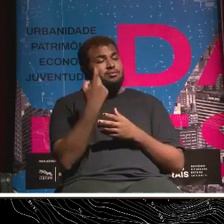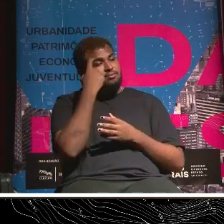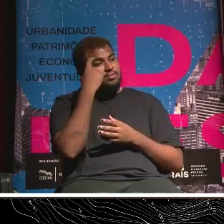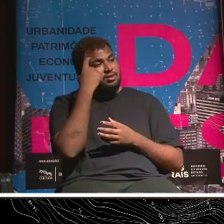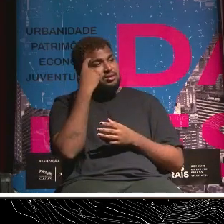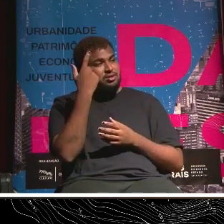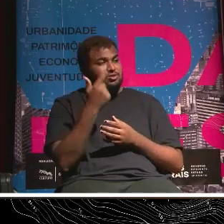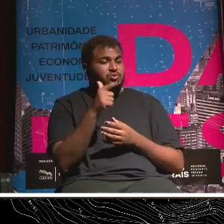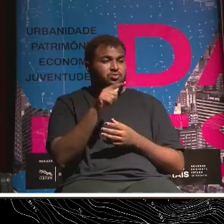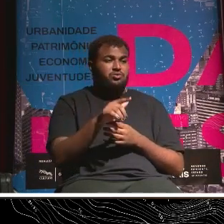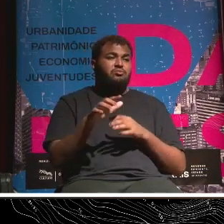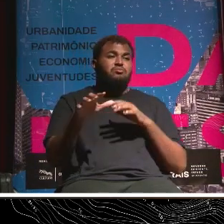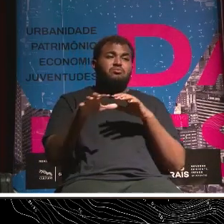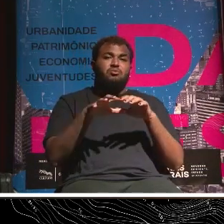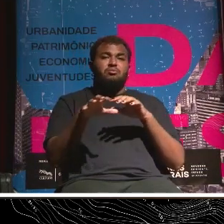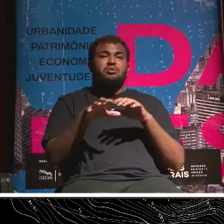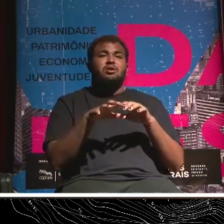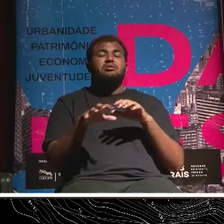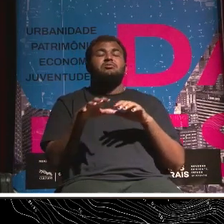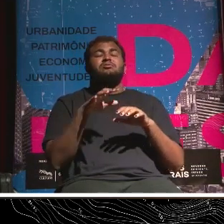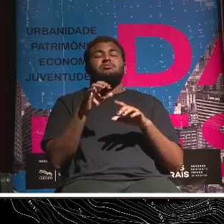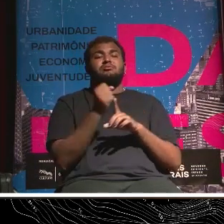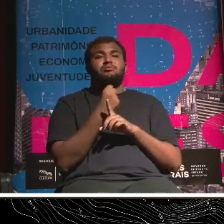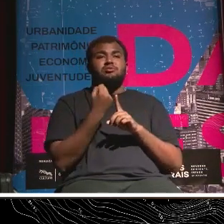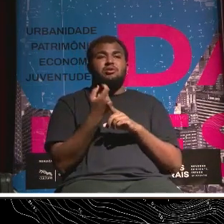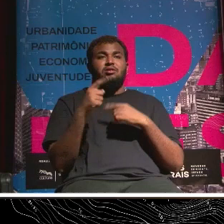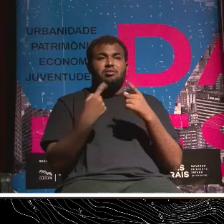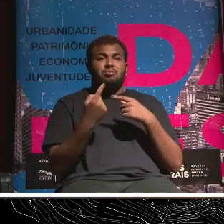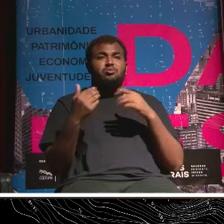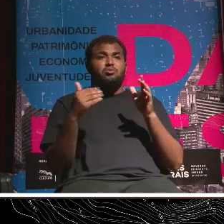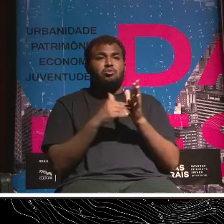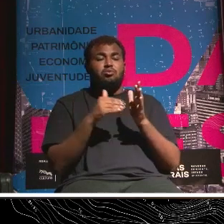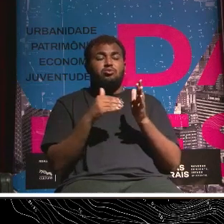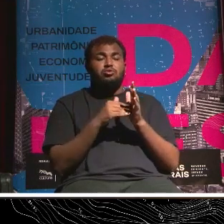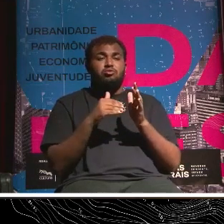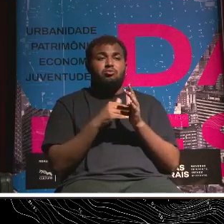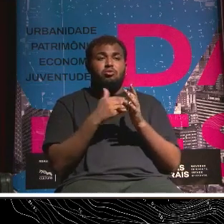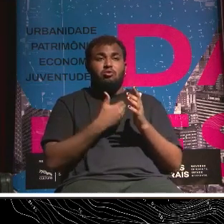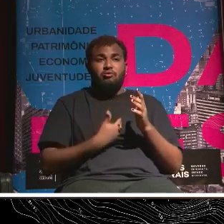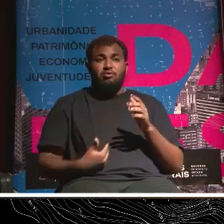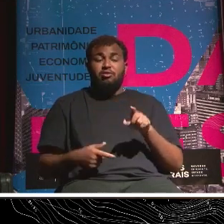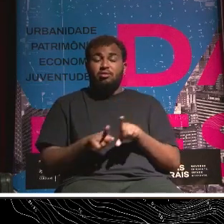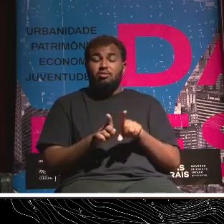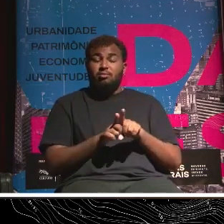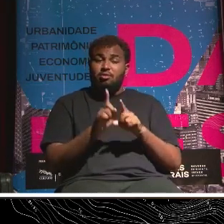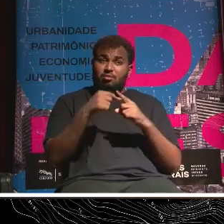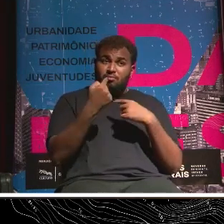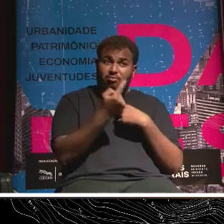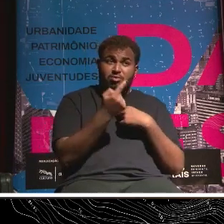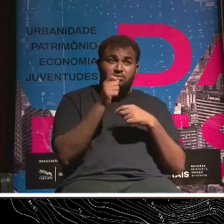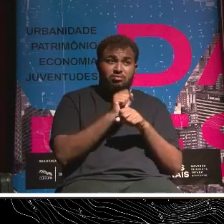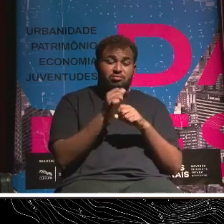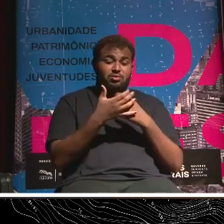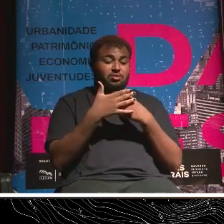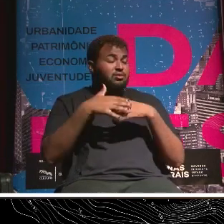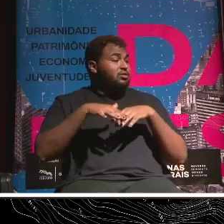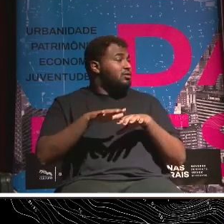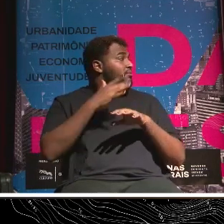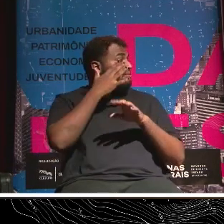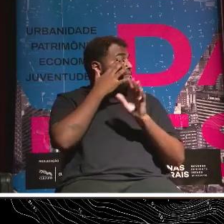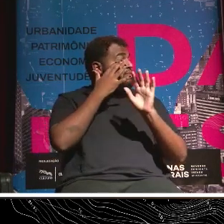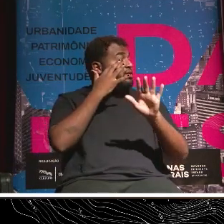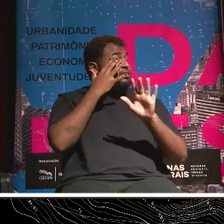mobilização social depois deste último governo e também pós-pandemia, né? Tal. Mas eu tenho feito